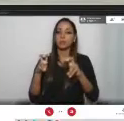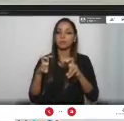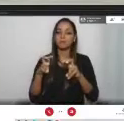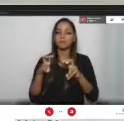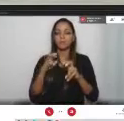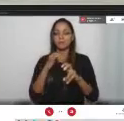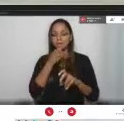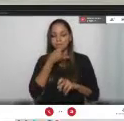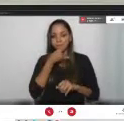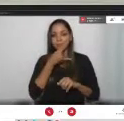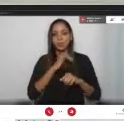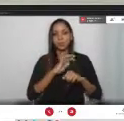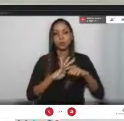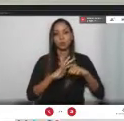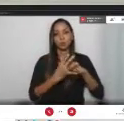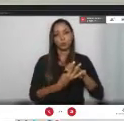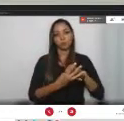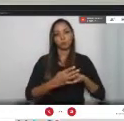Covid-19.